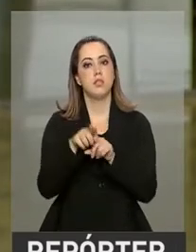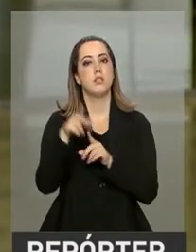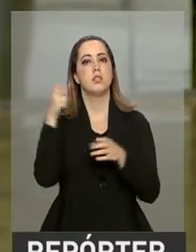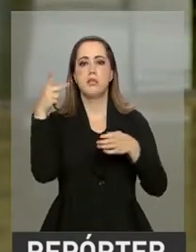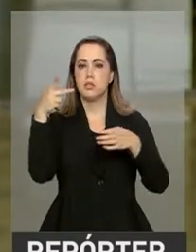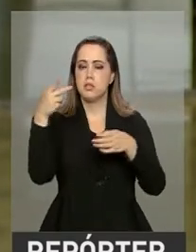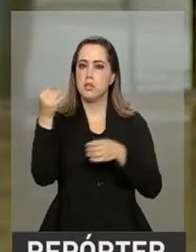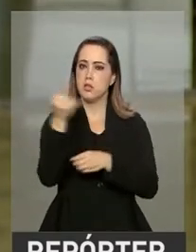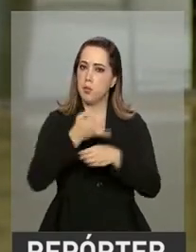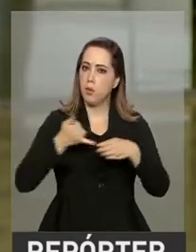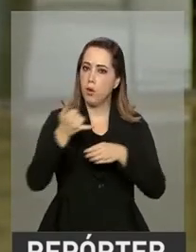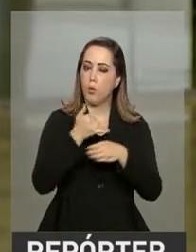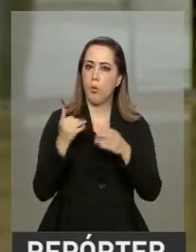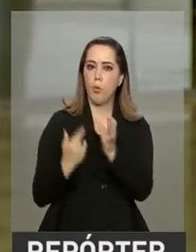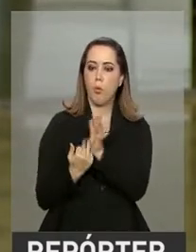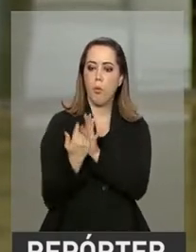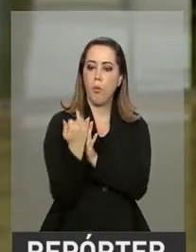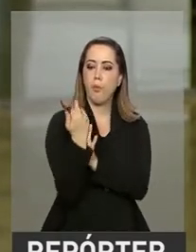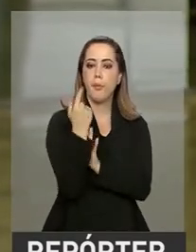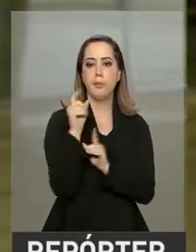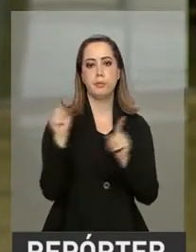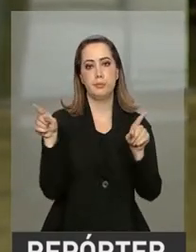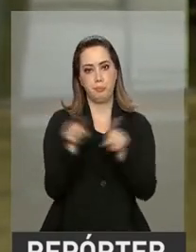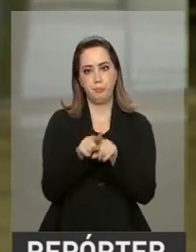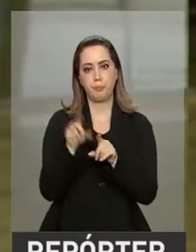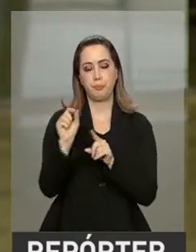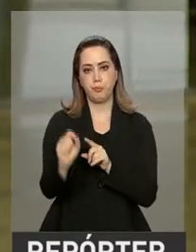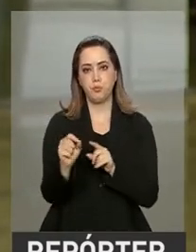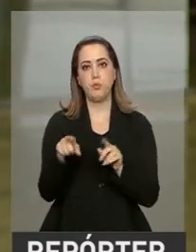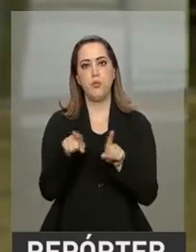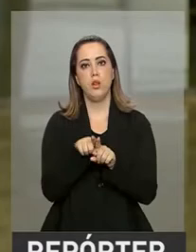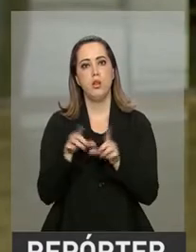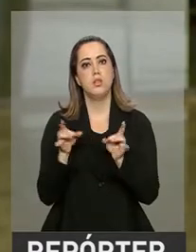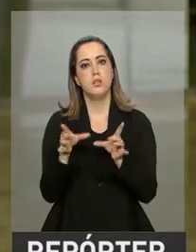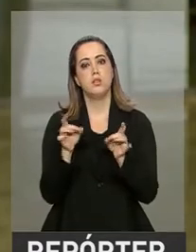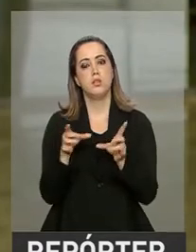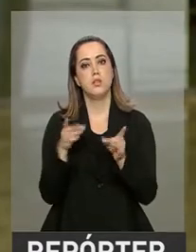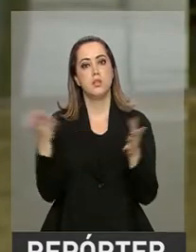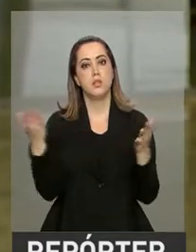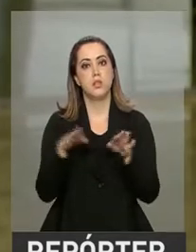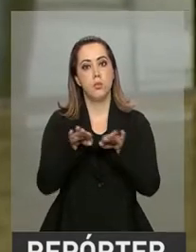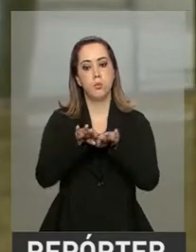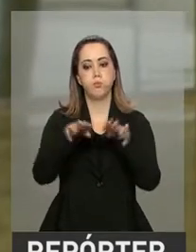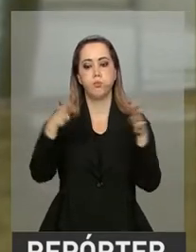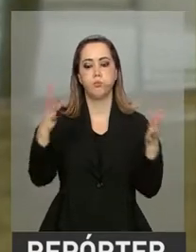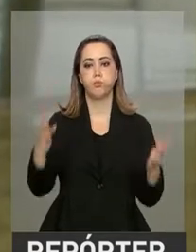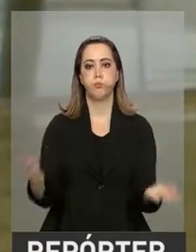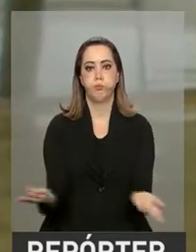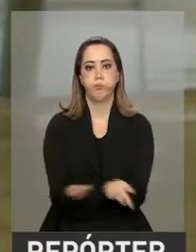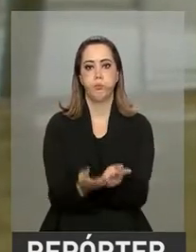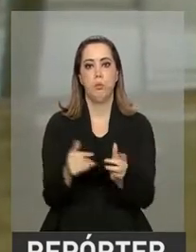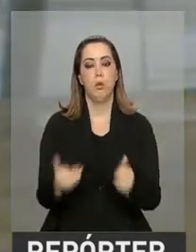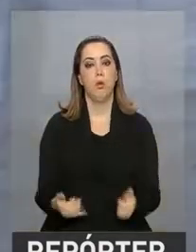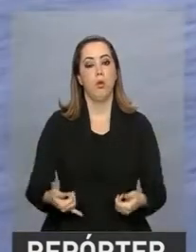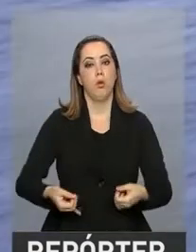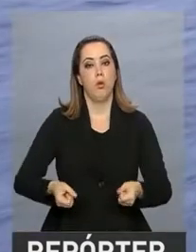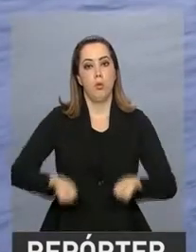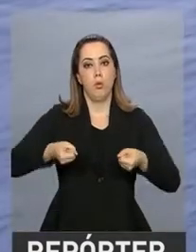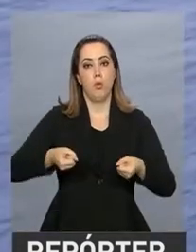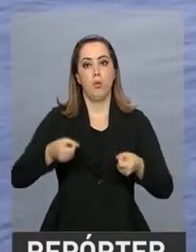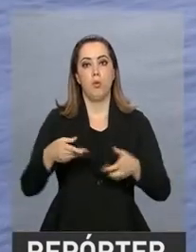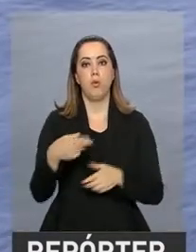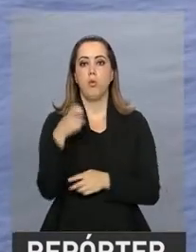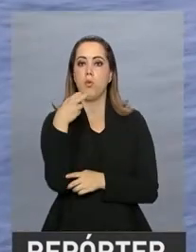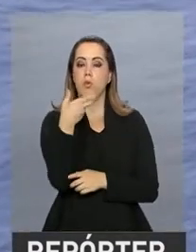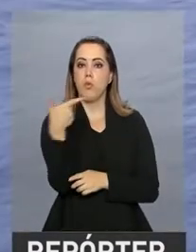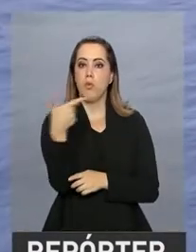está vendendo está tendo como referência o preço do barril do petróleo aqui no brasil cerca de 20 dólares a